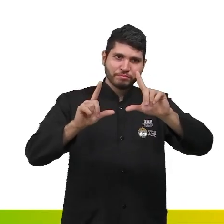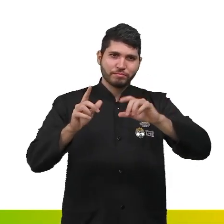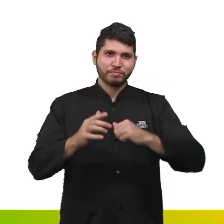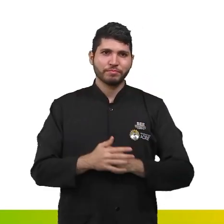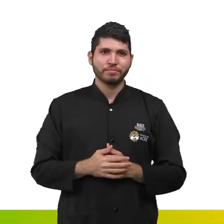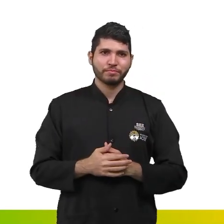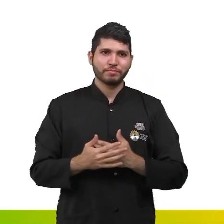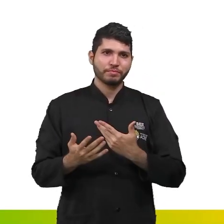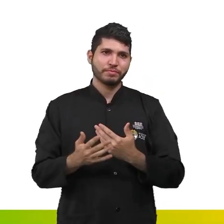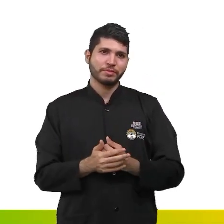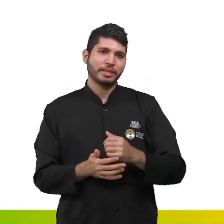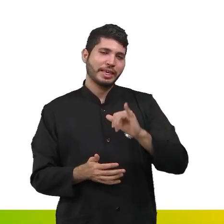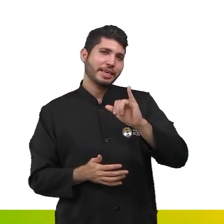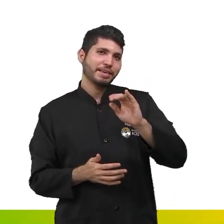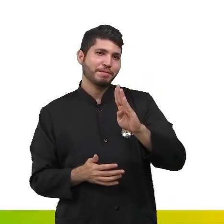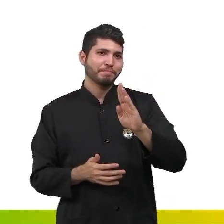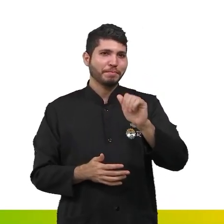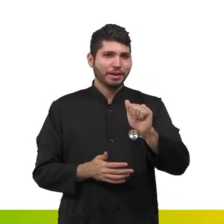consumo de cigarrilhos aí, ó.